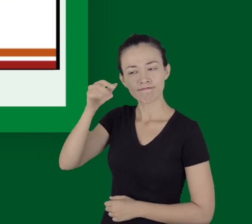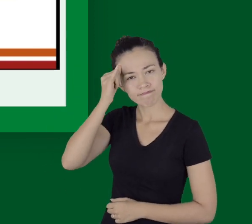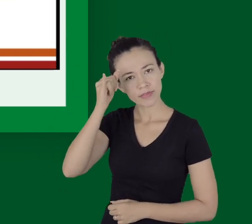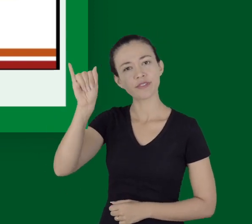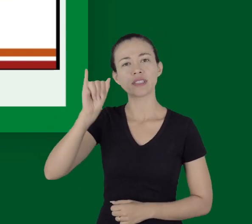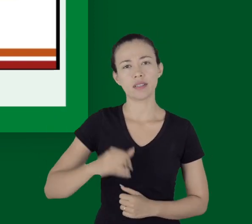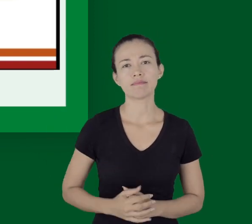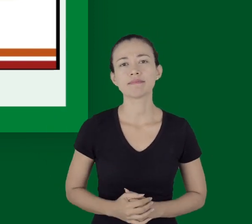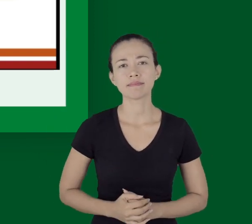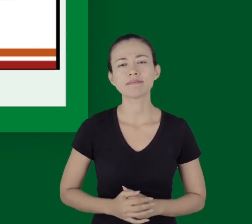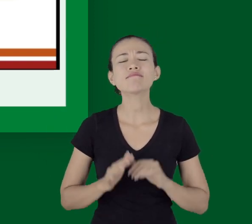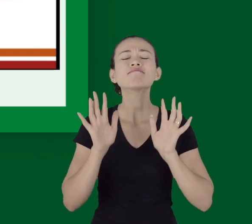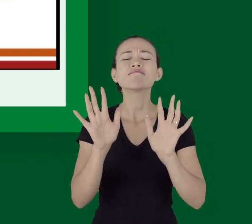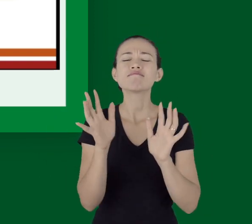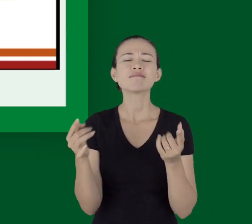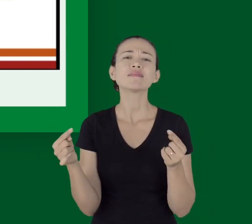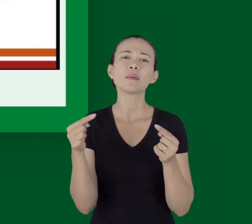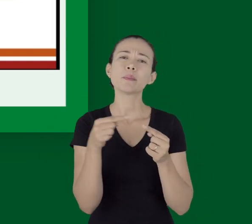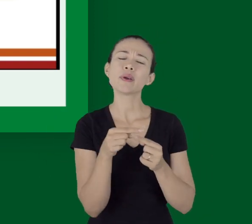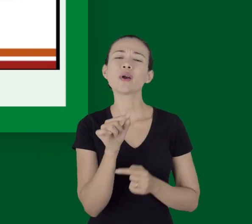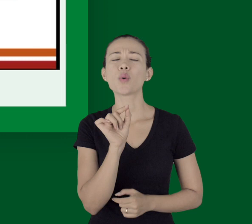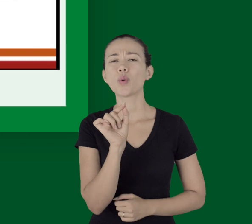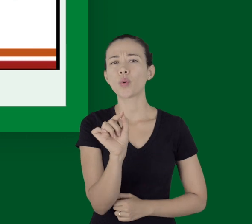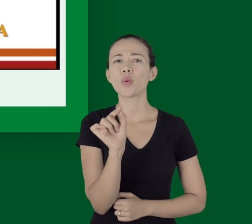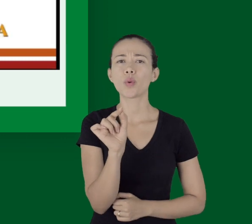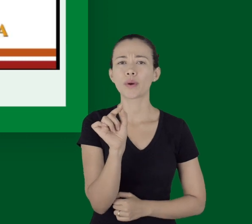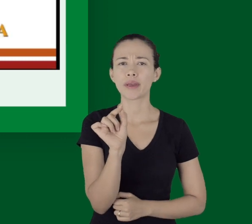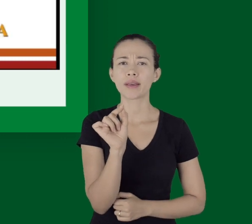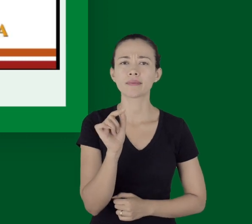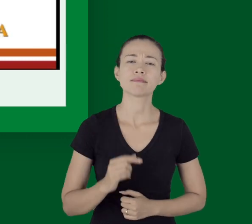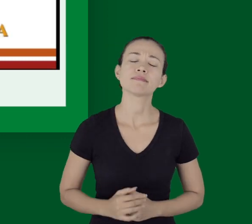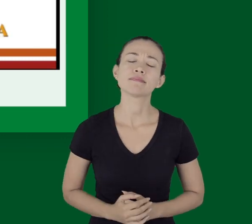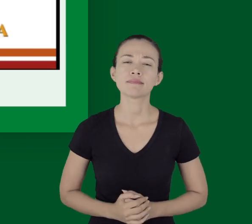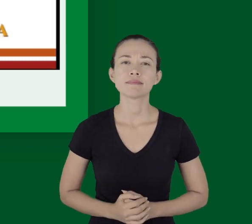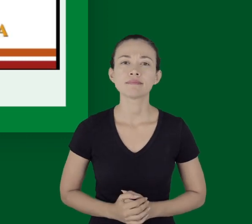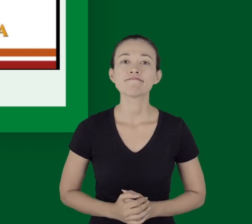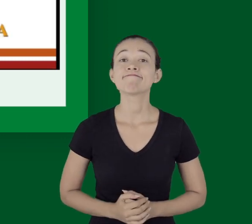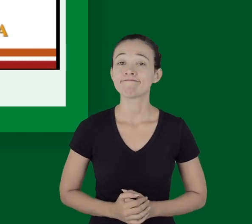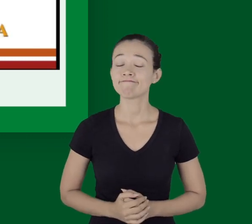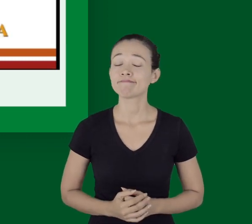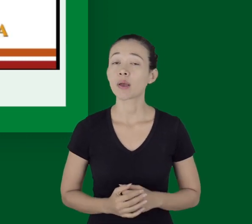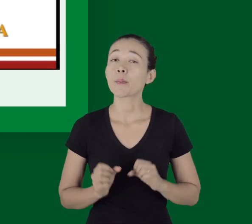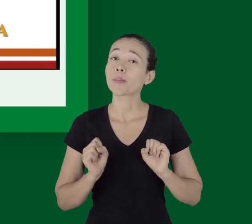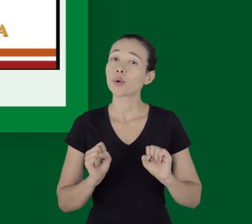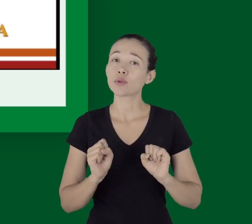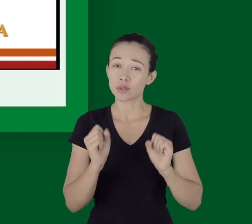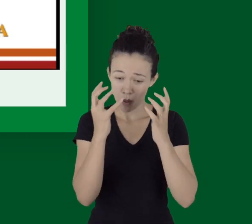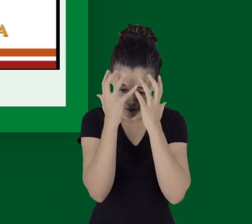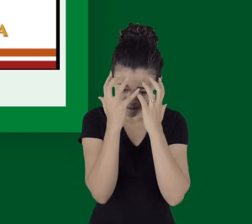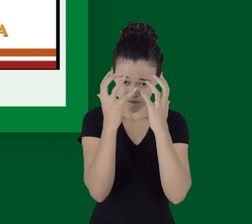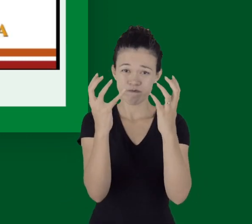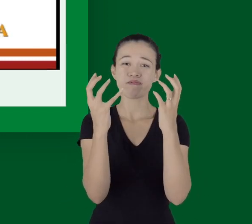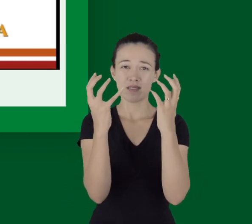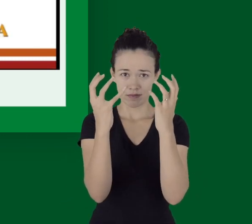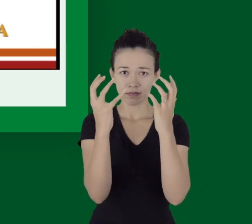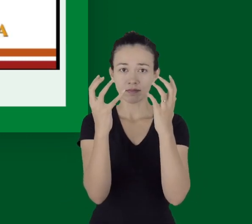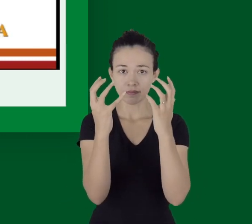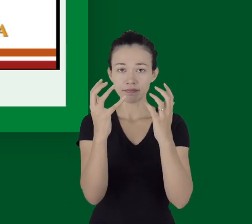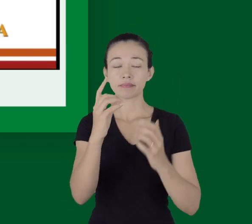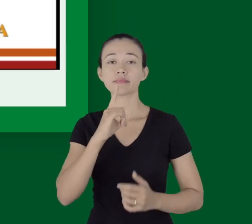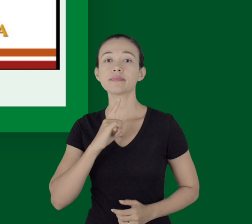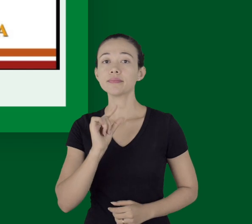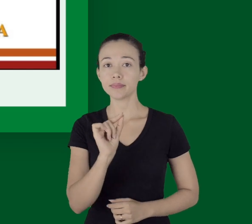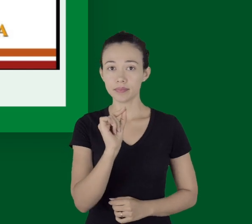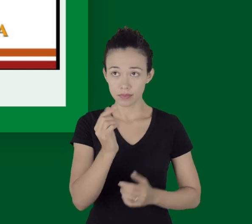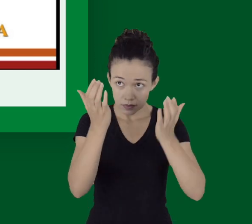é prevenir a lesão secundária. Um princípio importante é isso. E quando nós falamos de lesão secundária,